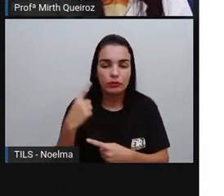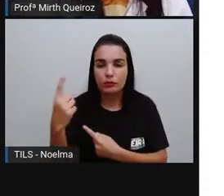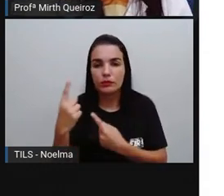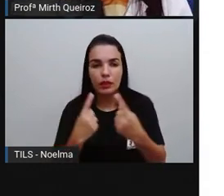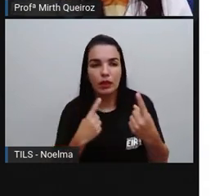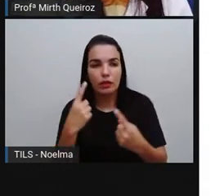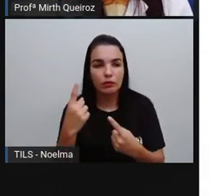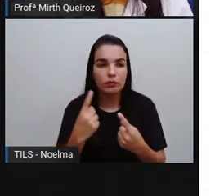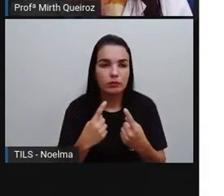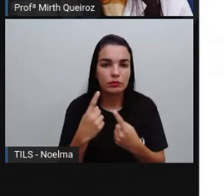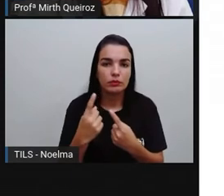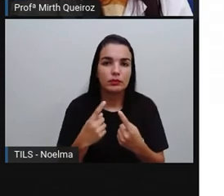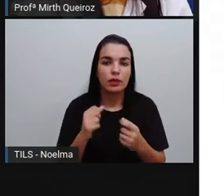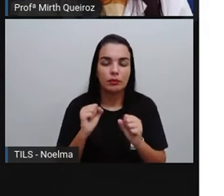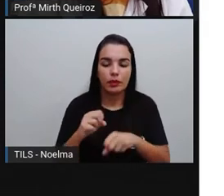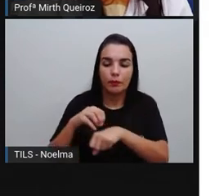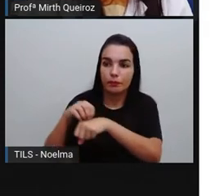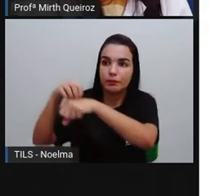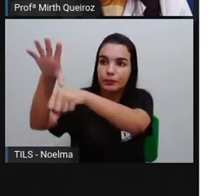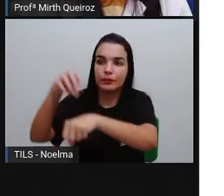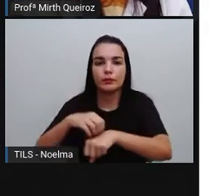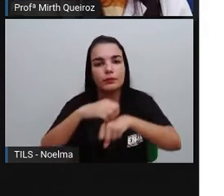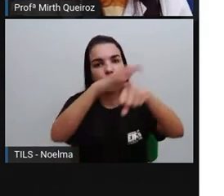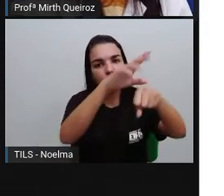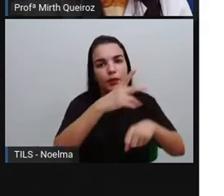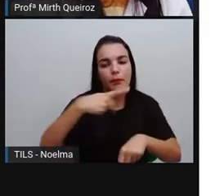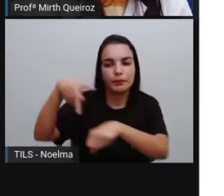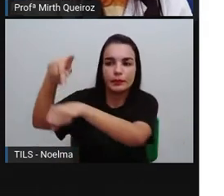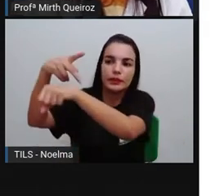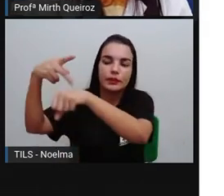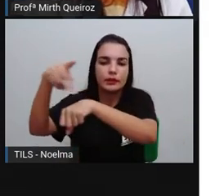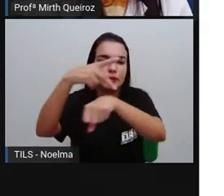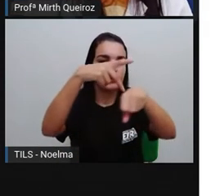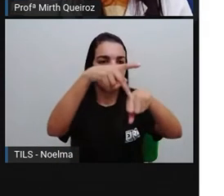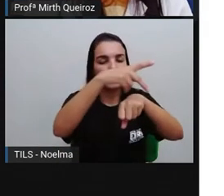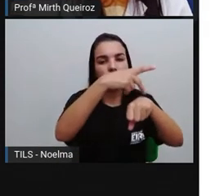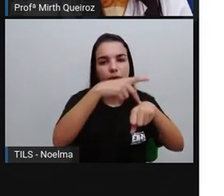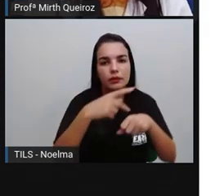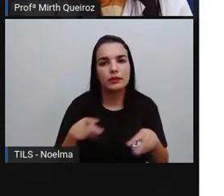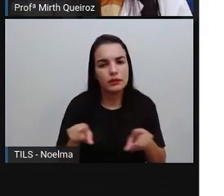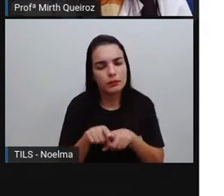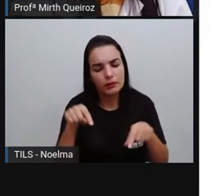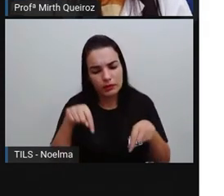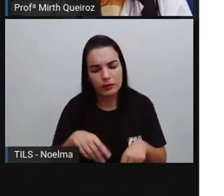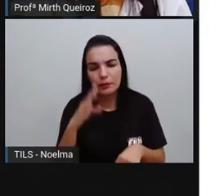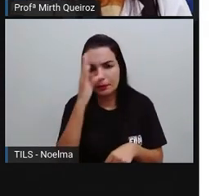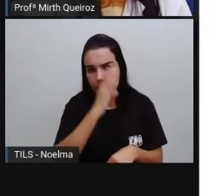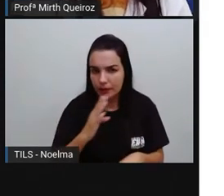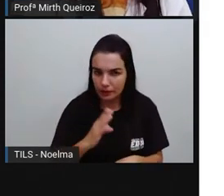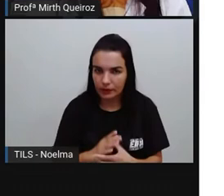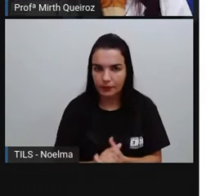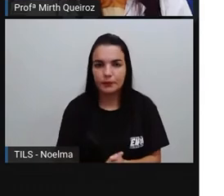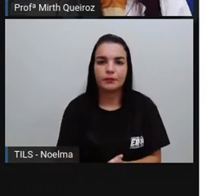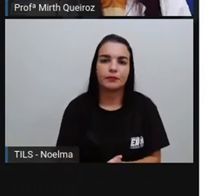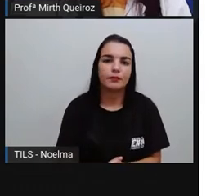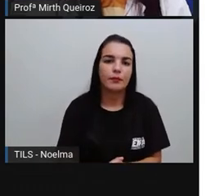são exportadas, comercializadas, até mesmo internamente, não só